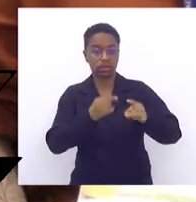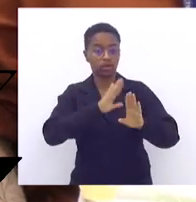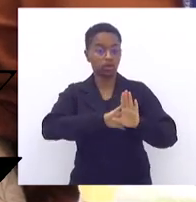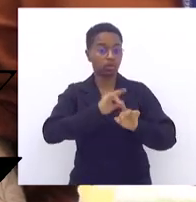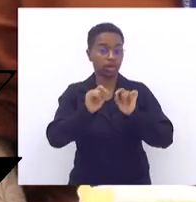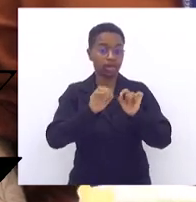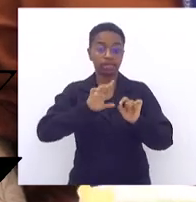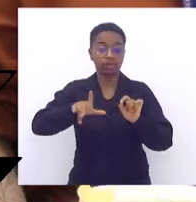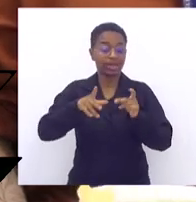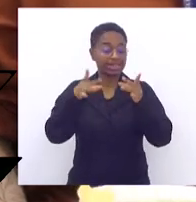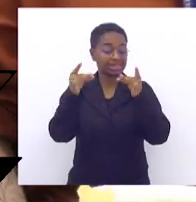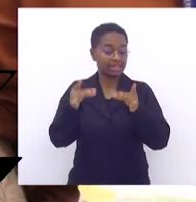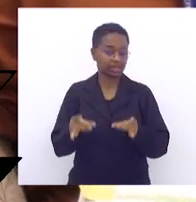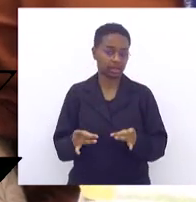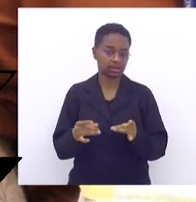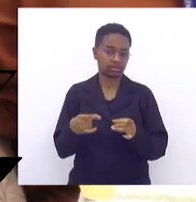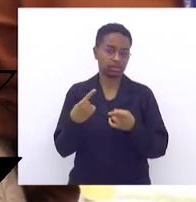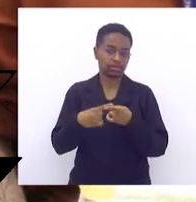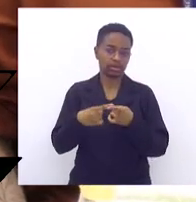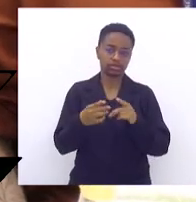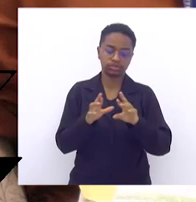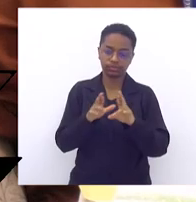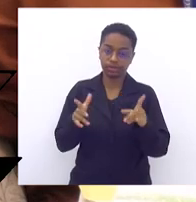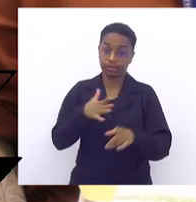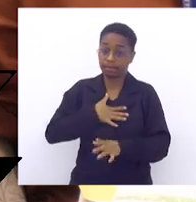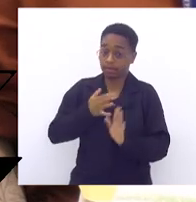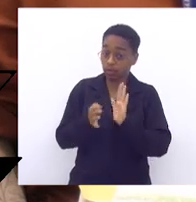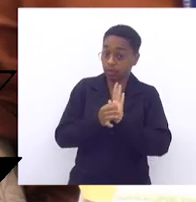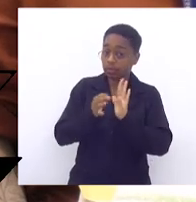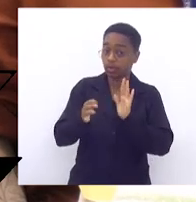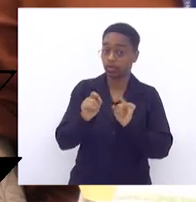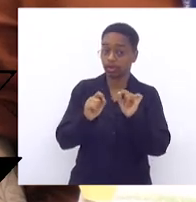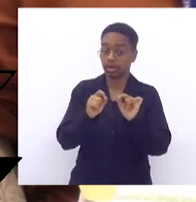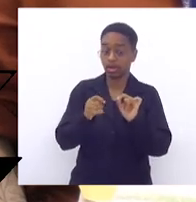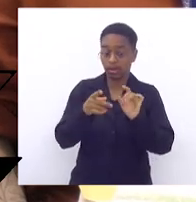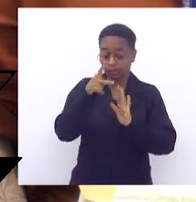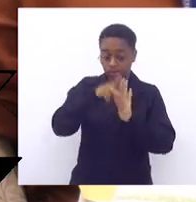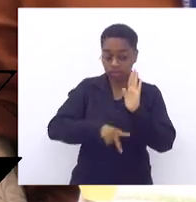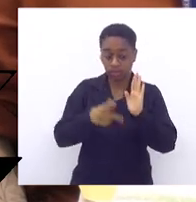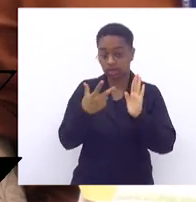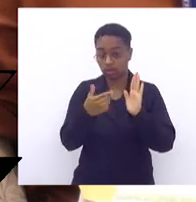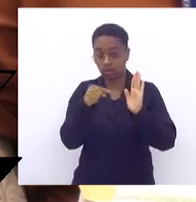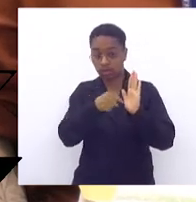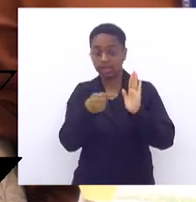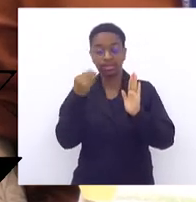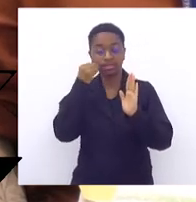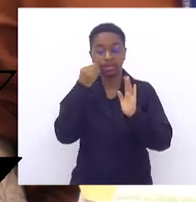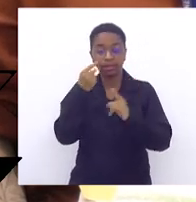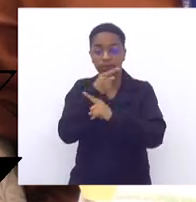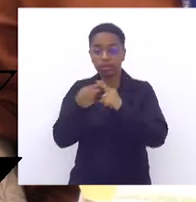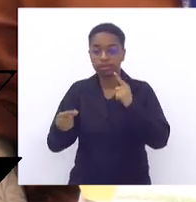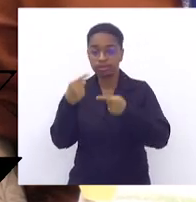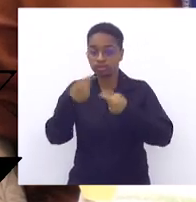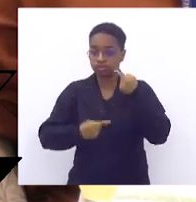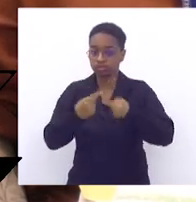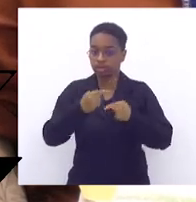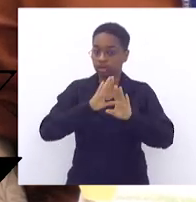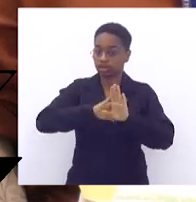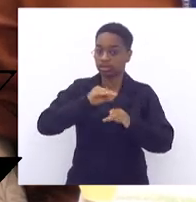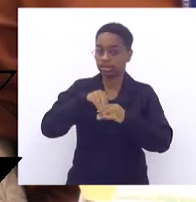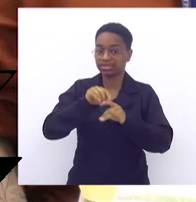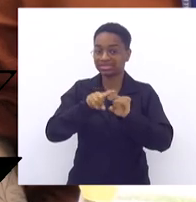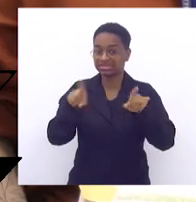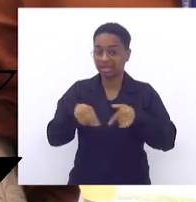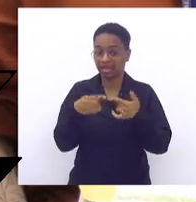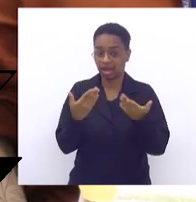um detalhe. Essa diferença é que faz com que, na minha opinião, um projeto desse tipo, que tenta vedar o debate ideológico em sala de aula, se